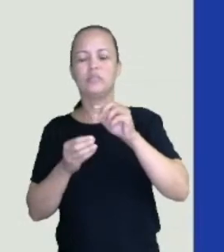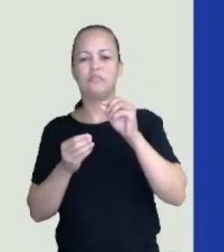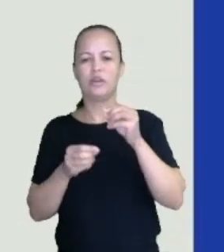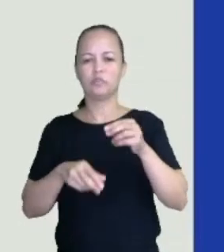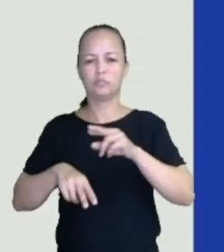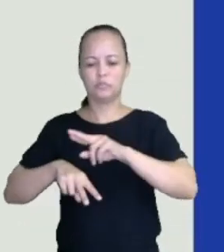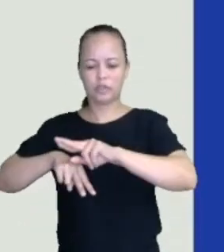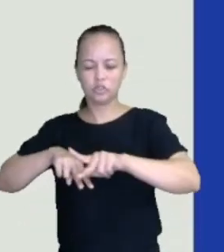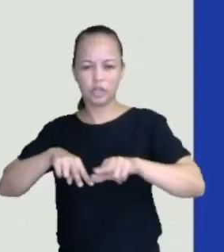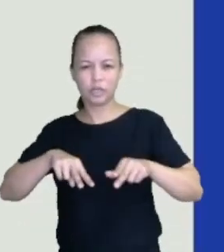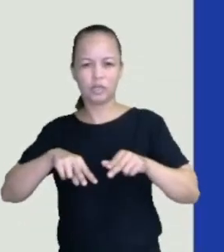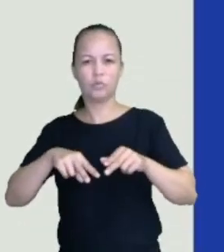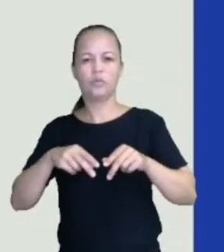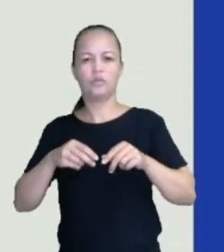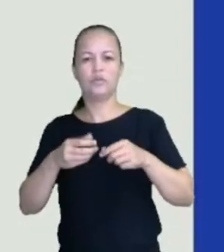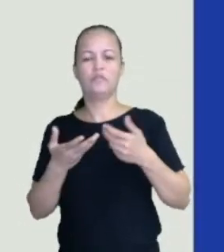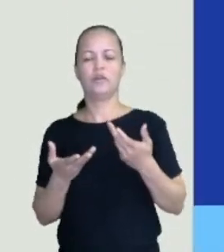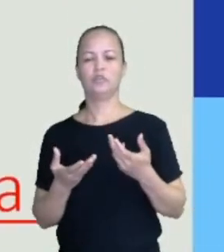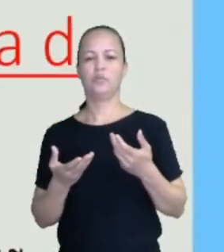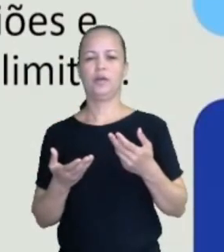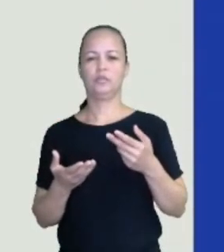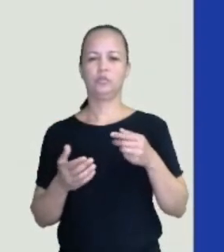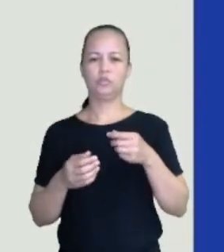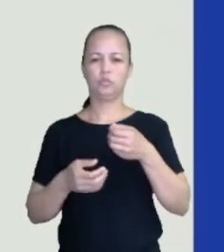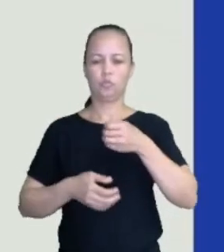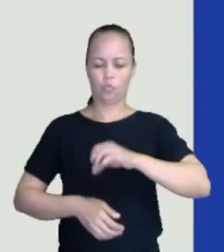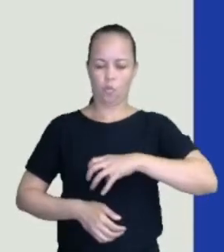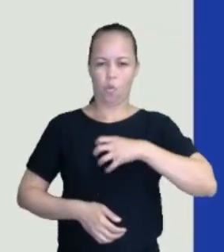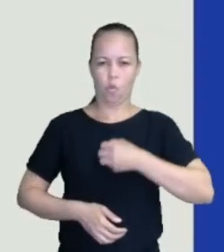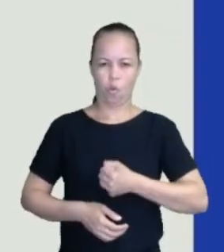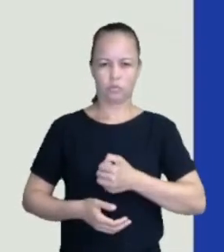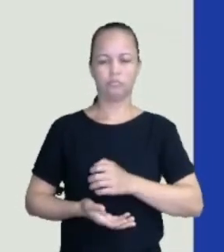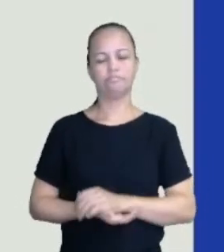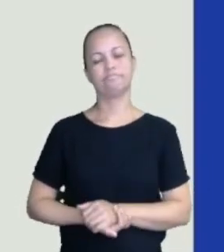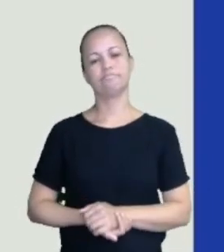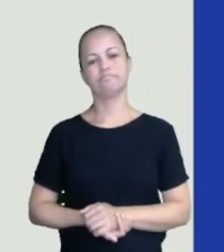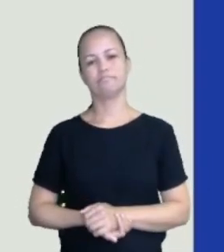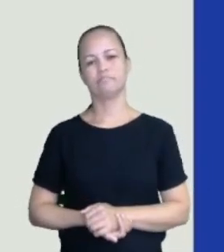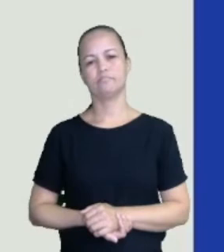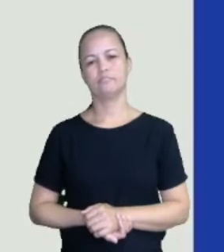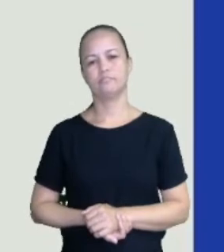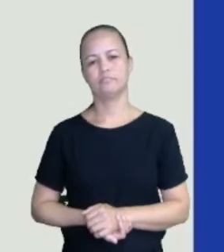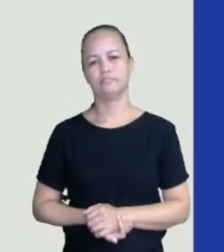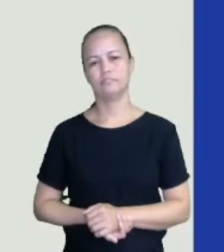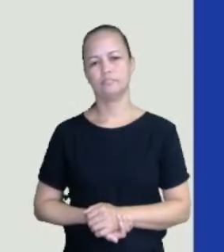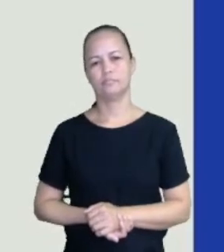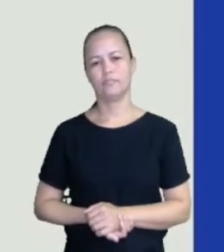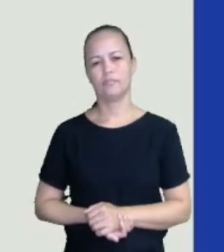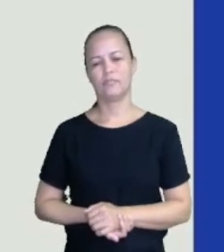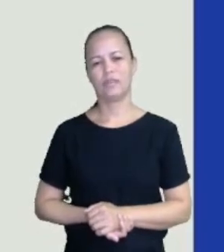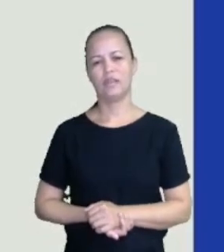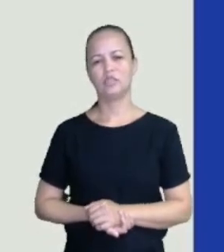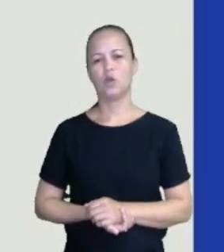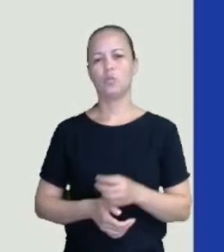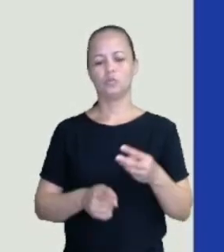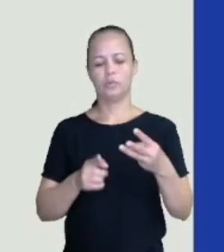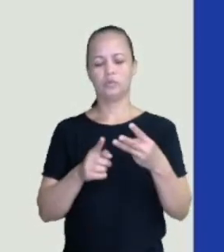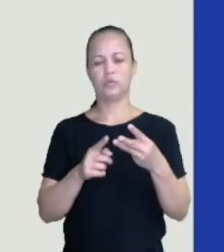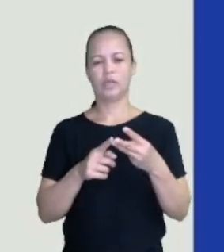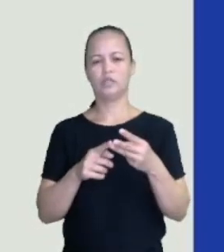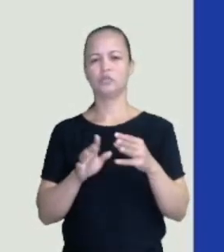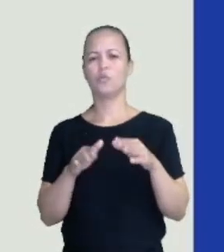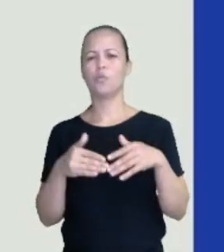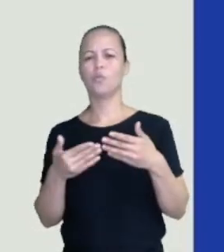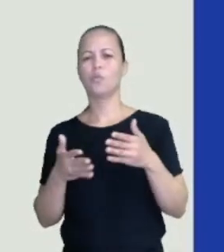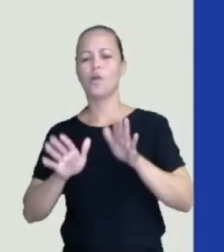ódio. Ok? Agora, o número 3, qual o cuidado? Então, coloquei alguns